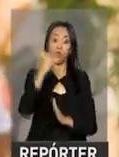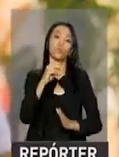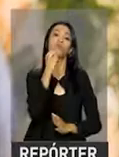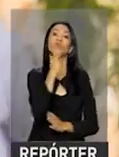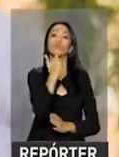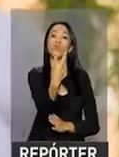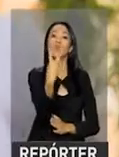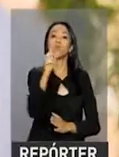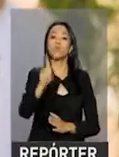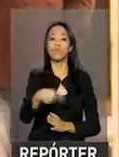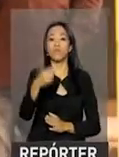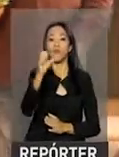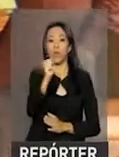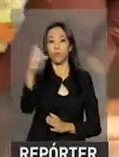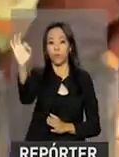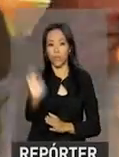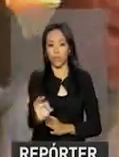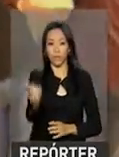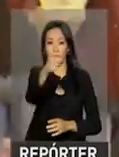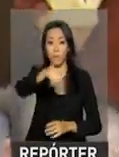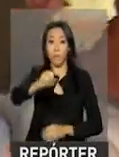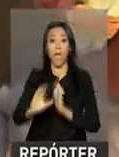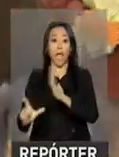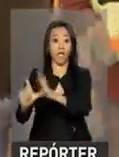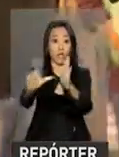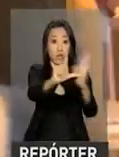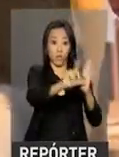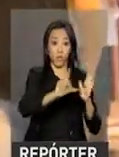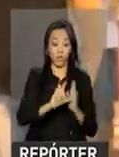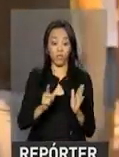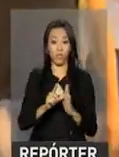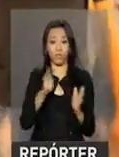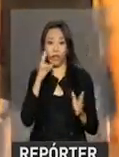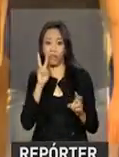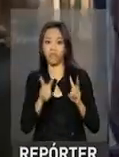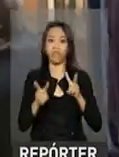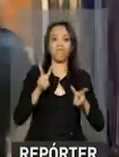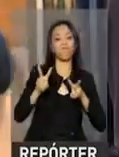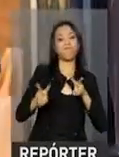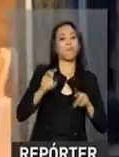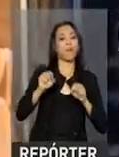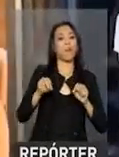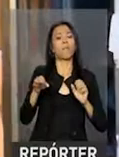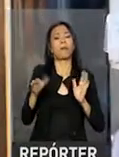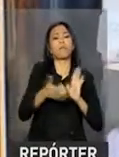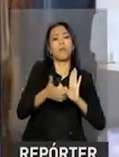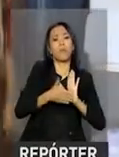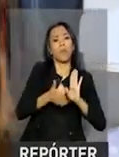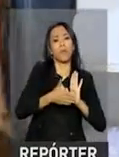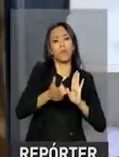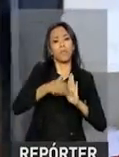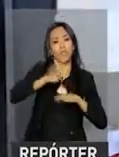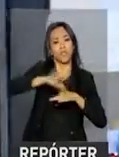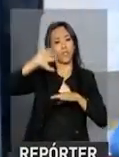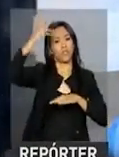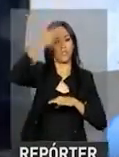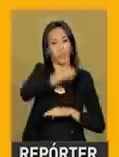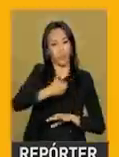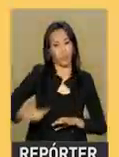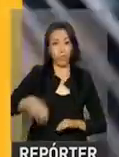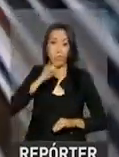2,8 por cento os lojistas estão de olho em medidas tomadas pelo governo como as mudanças nas regras do cartão de